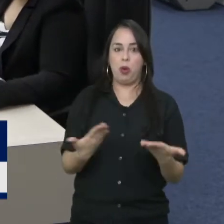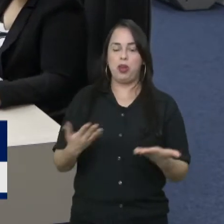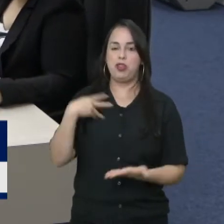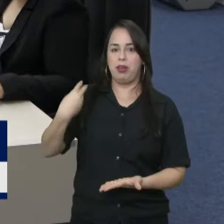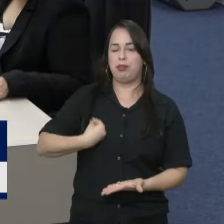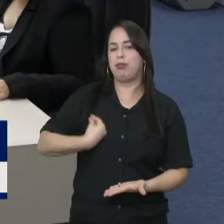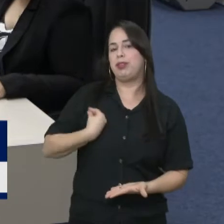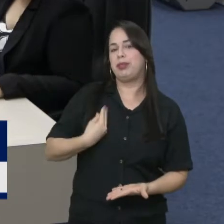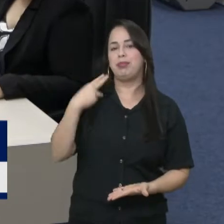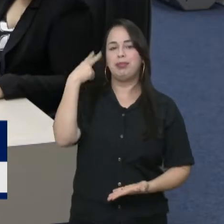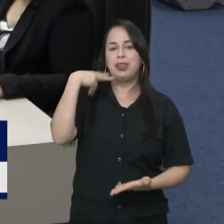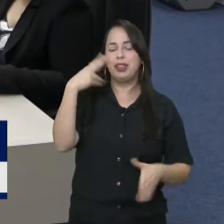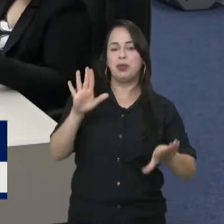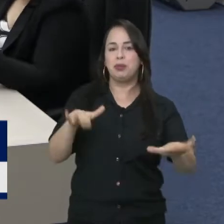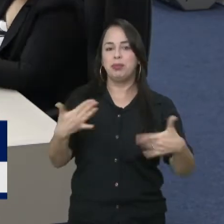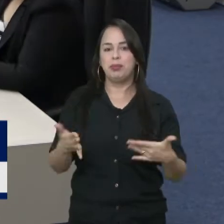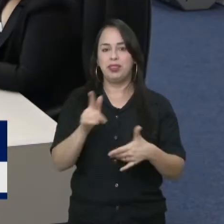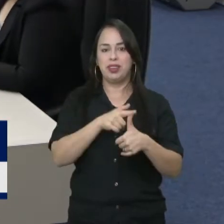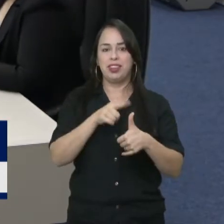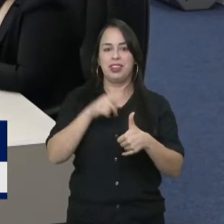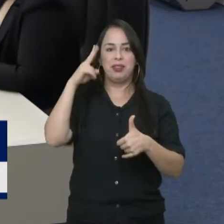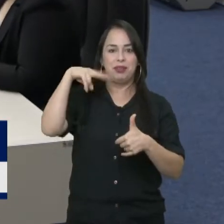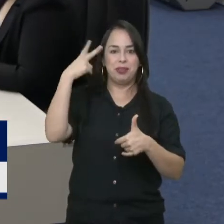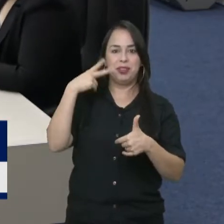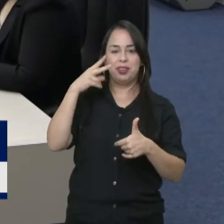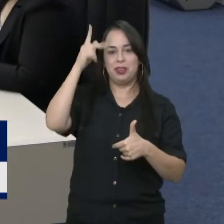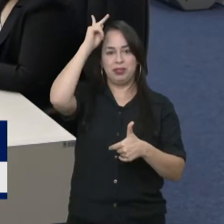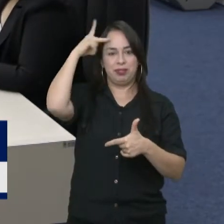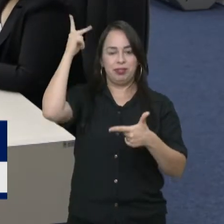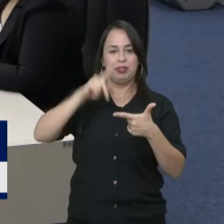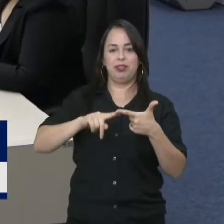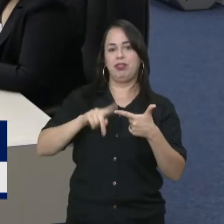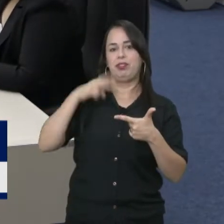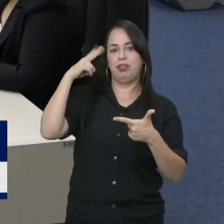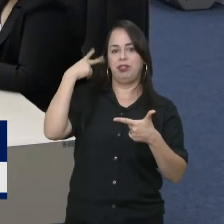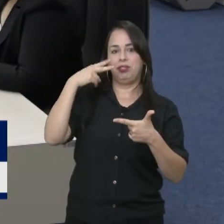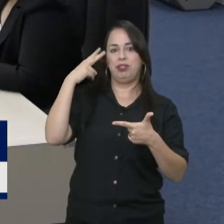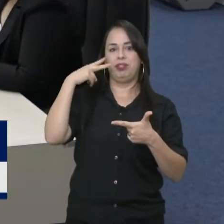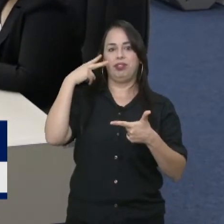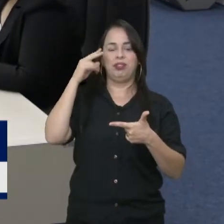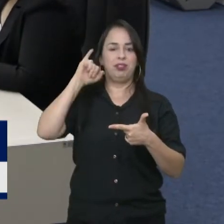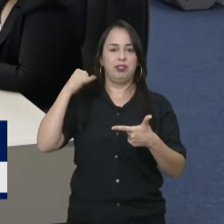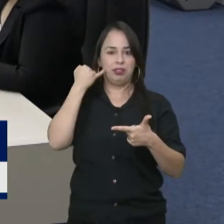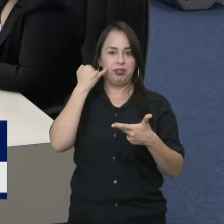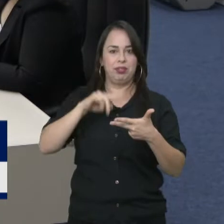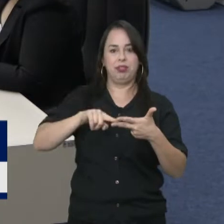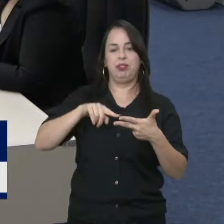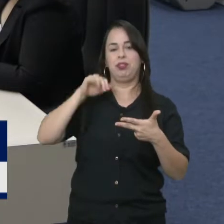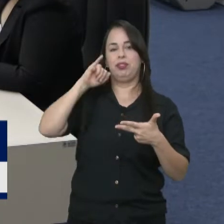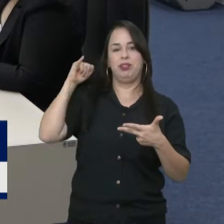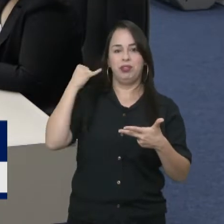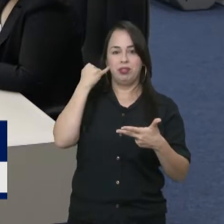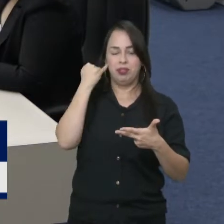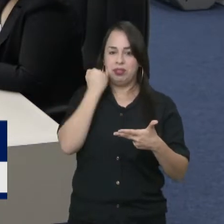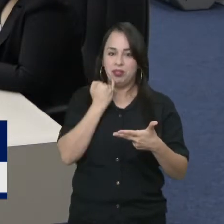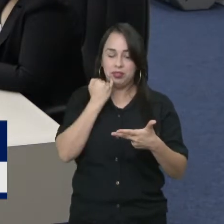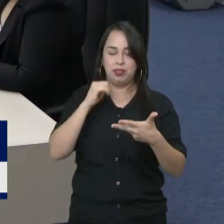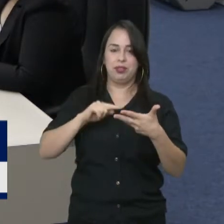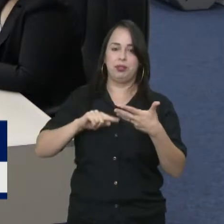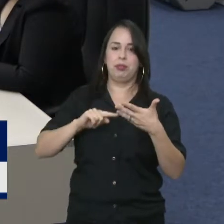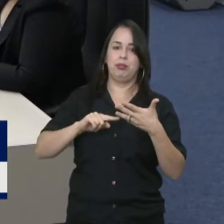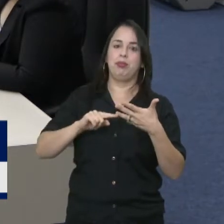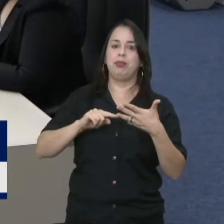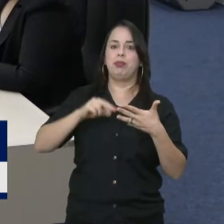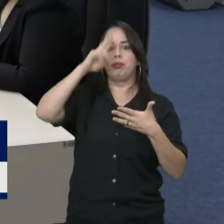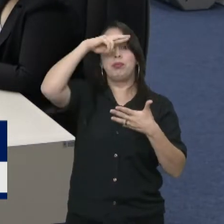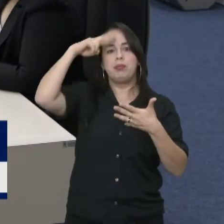seguintes vereadores: vereador Fernando Petite, vereador Juvenil Silvério, vereador Zé Luiz, vereador